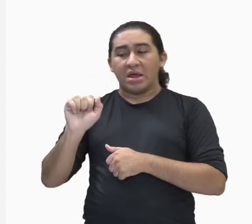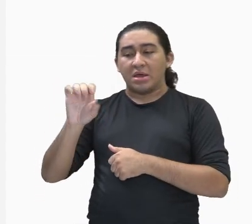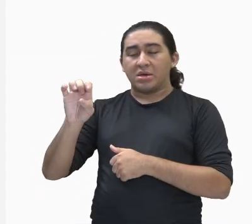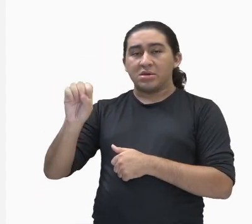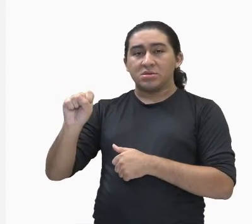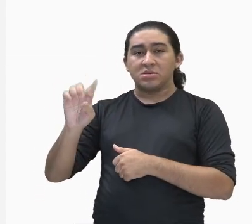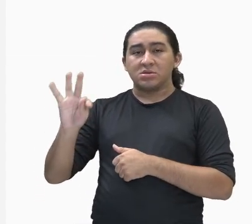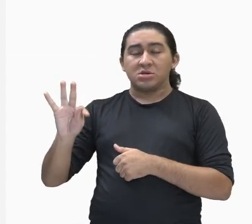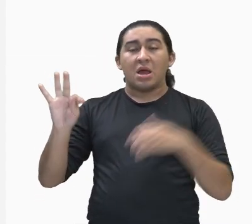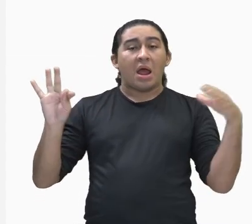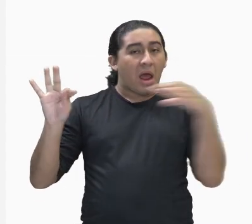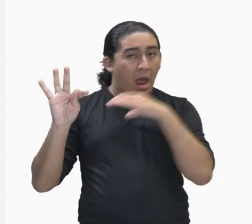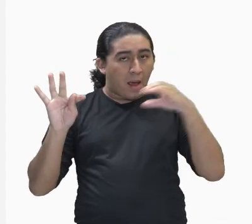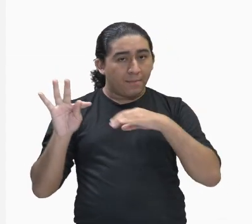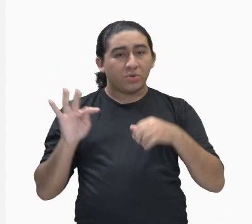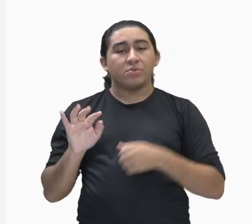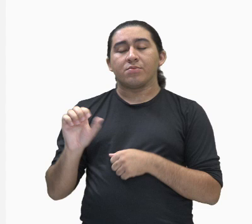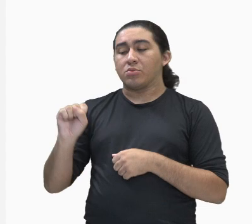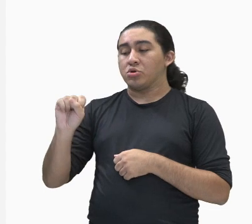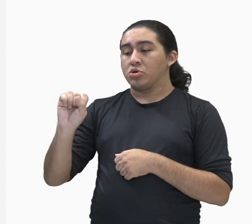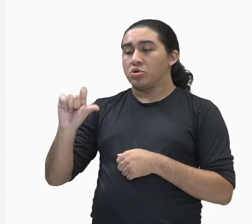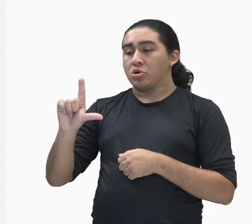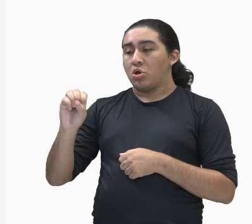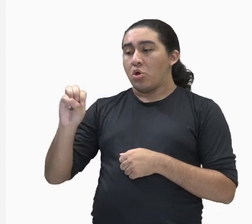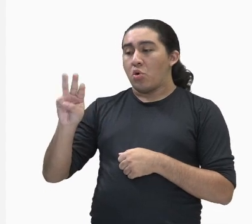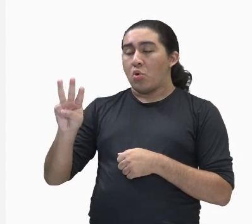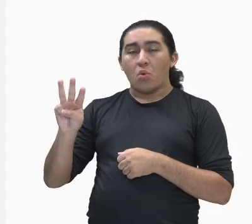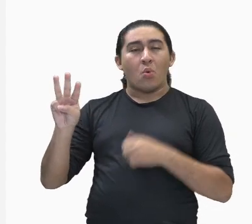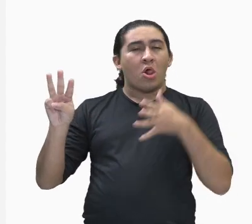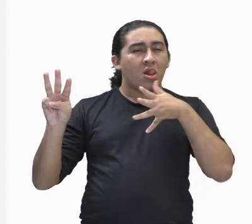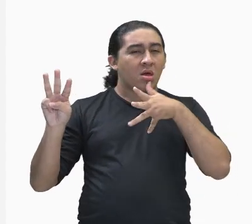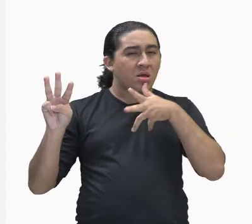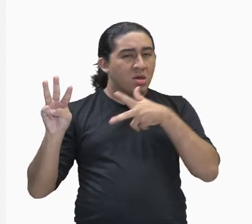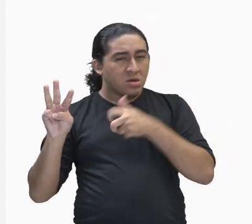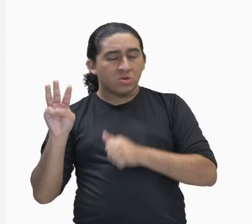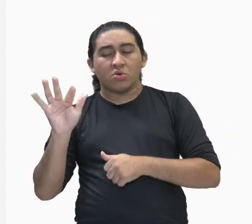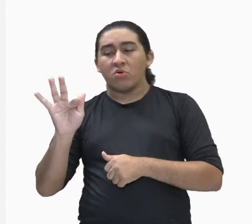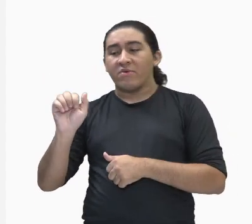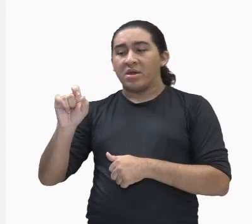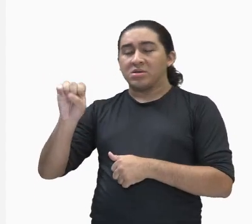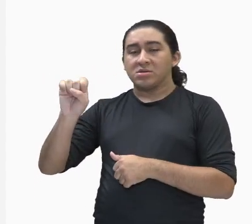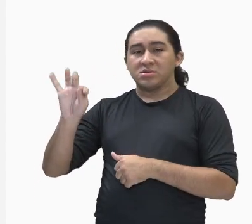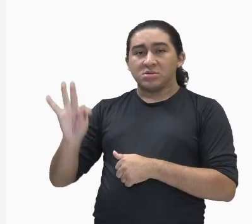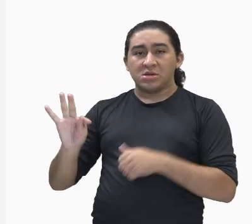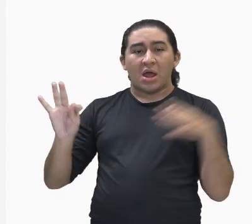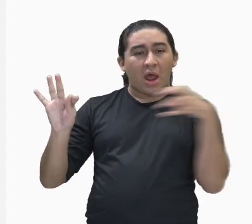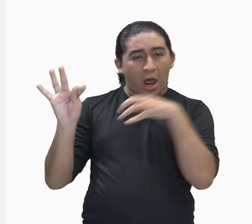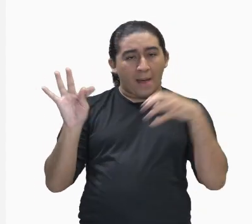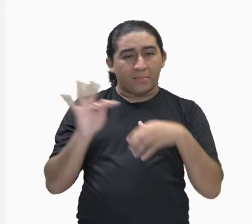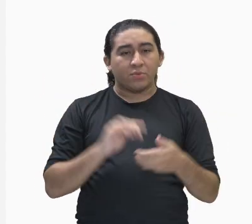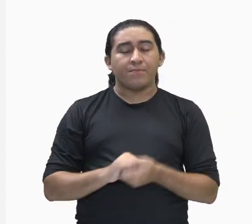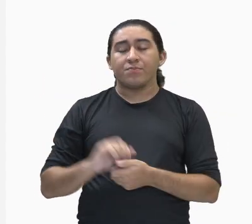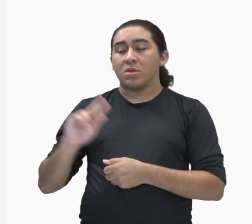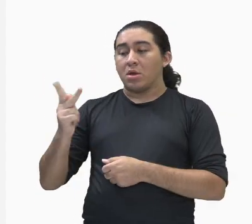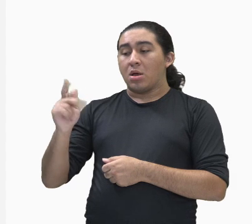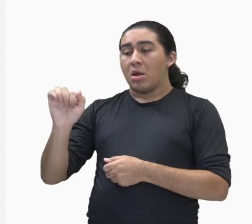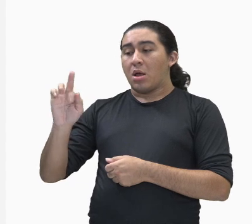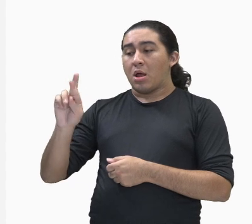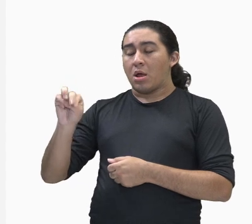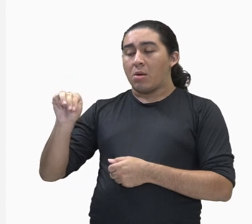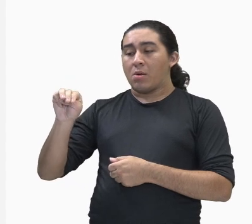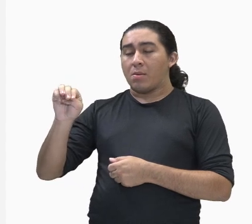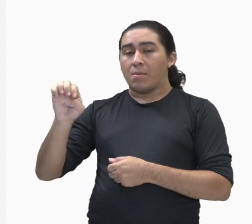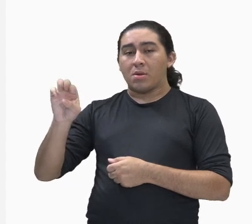rápido. Slow, lento. Fast, rápido. Harmless, inofensivo.